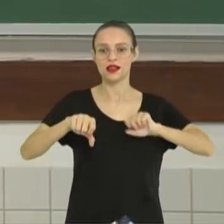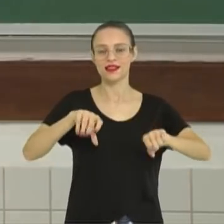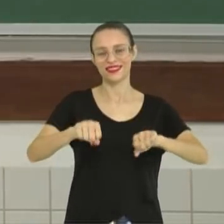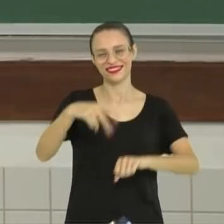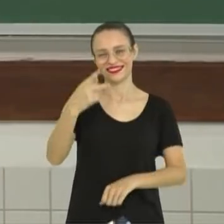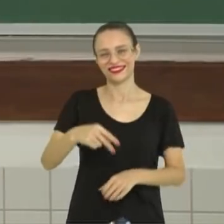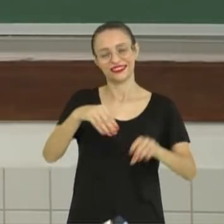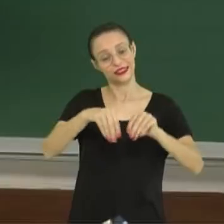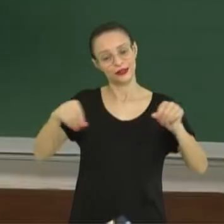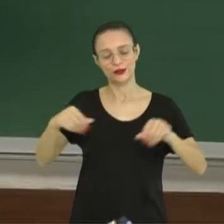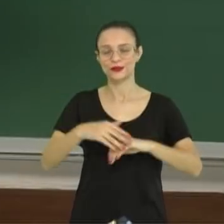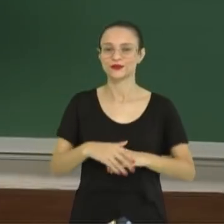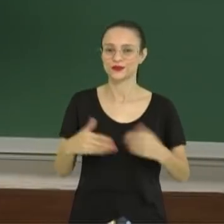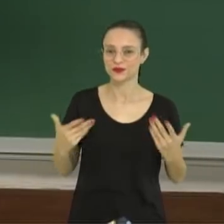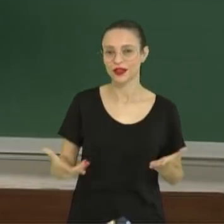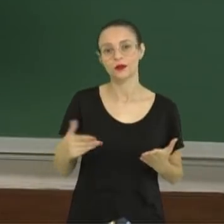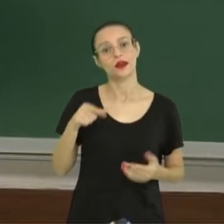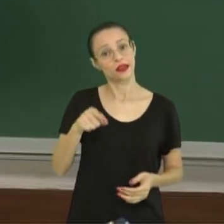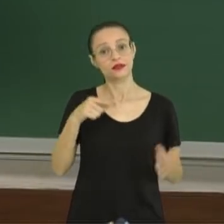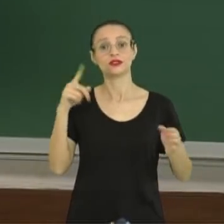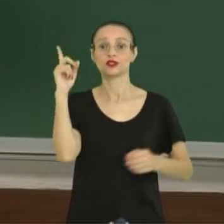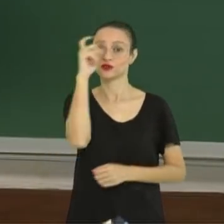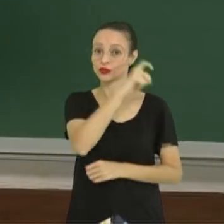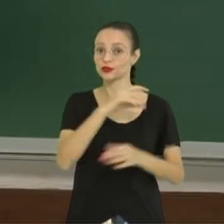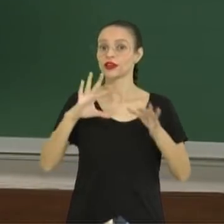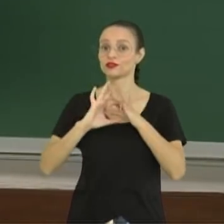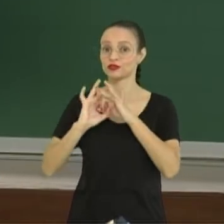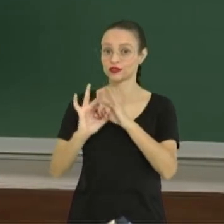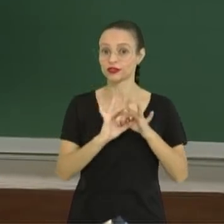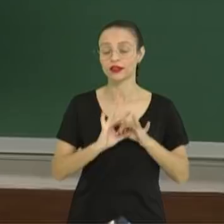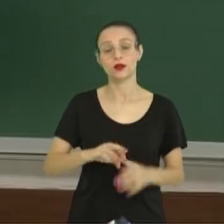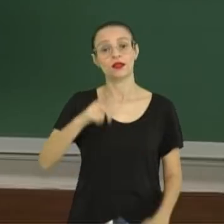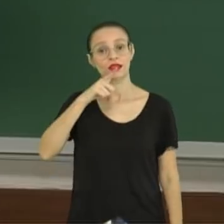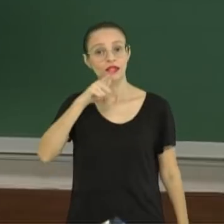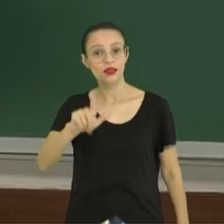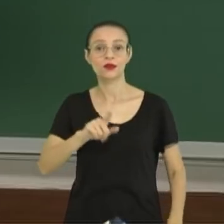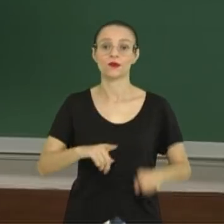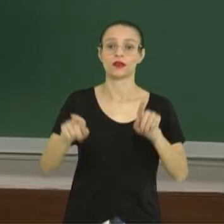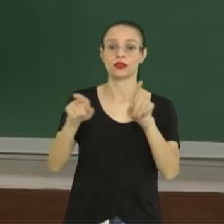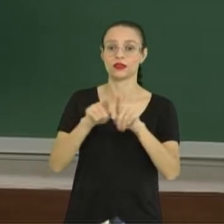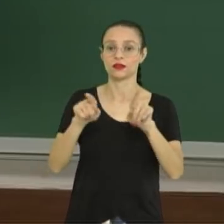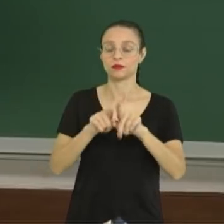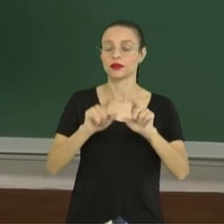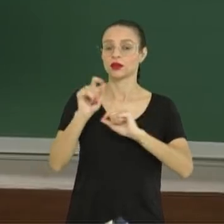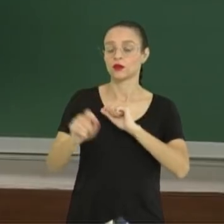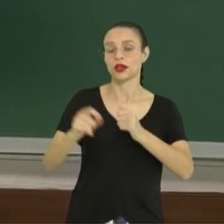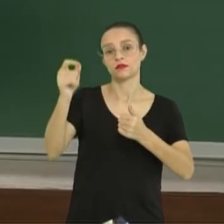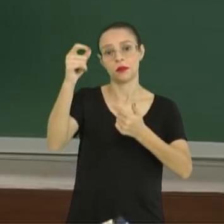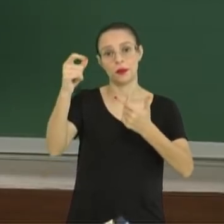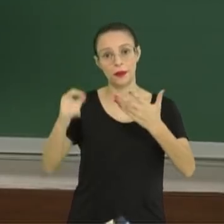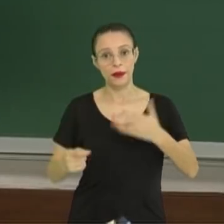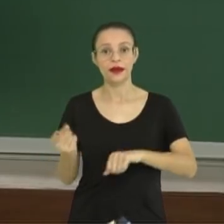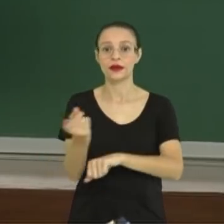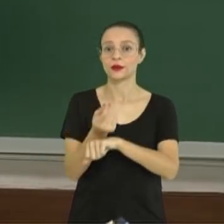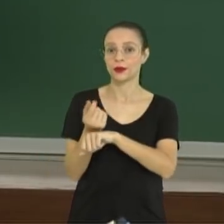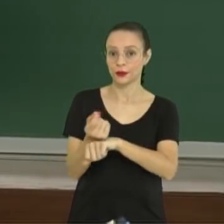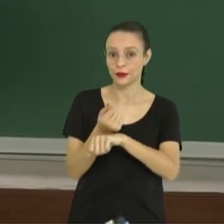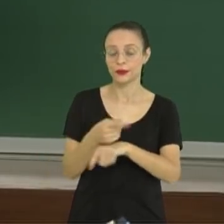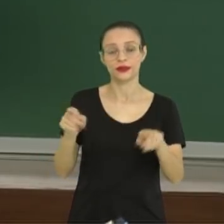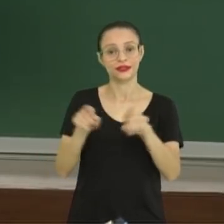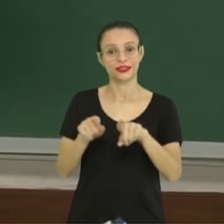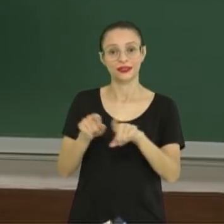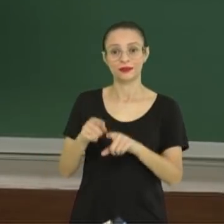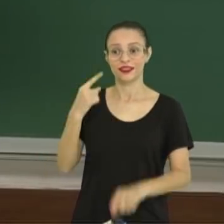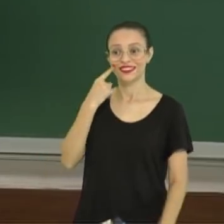do território, né? Então, essa é outra dificuldade de integração, né? Além do idioma, depois vem as questões econômicas, tem essa visão dos